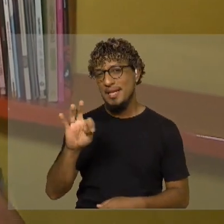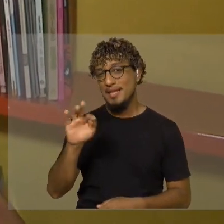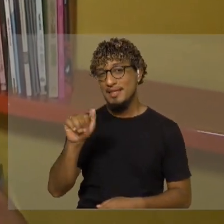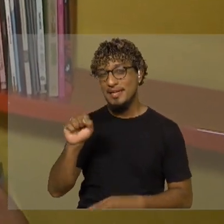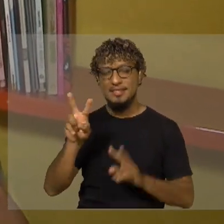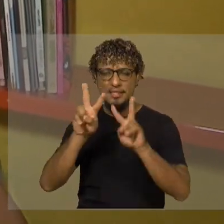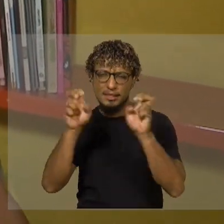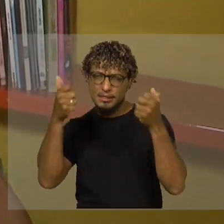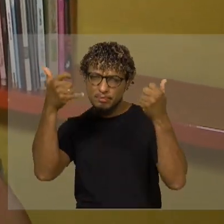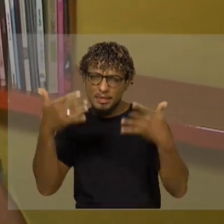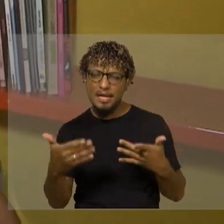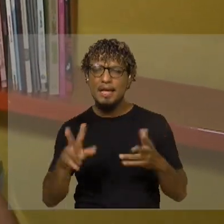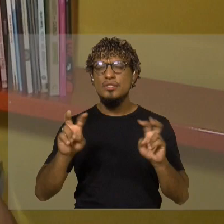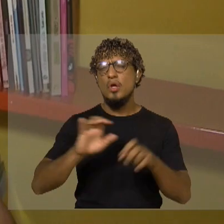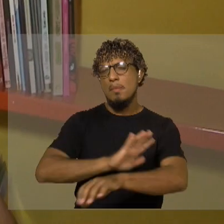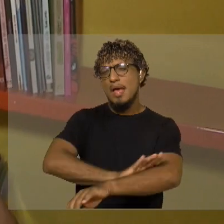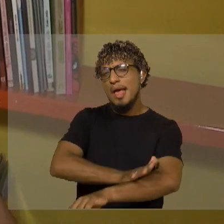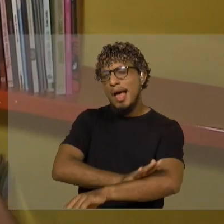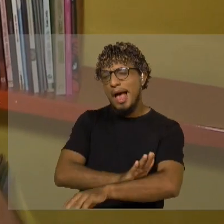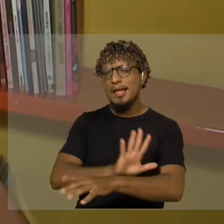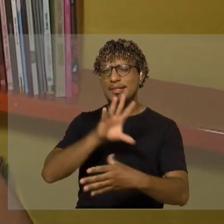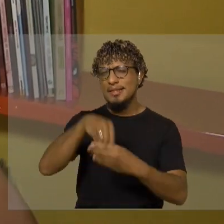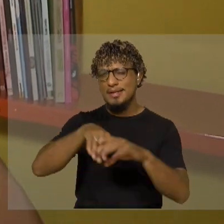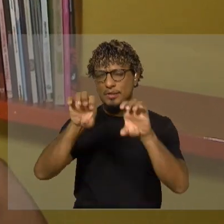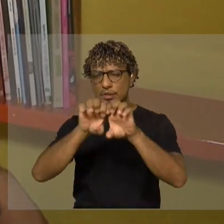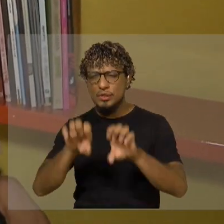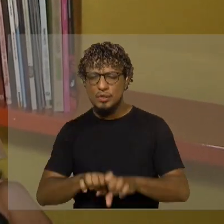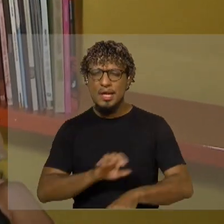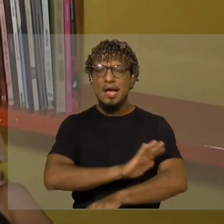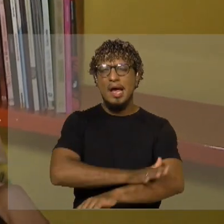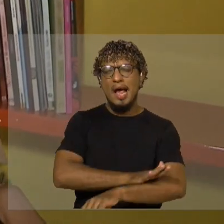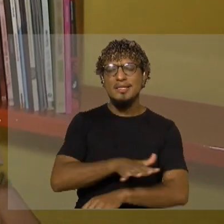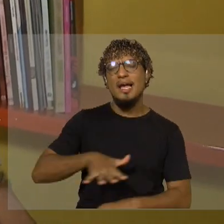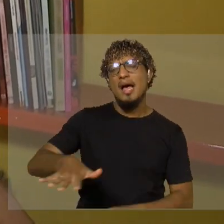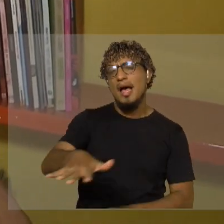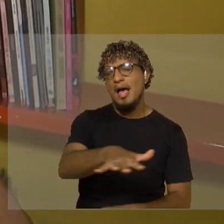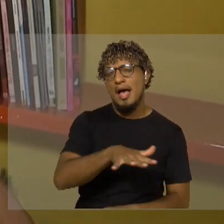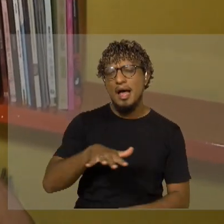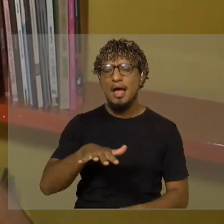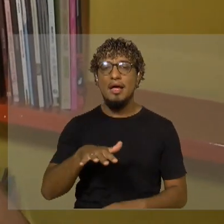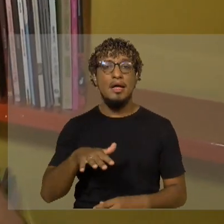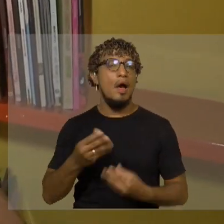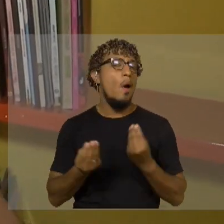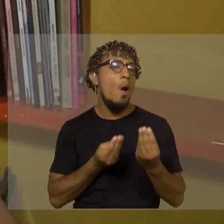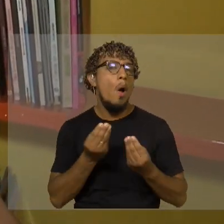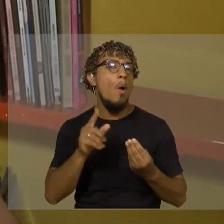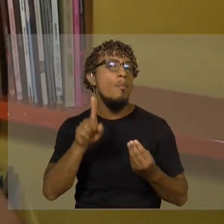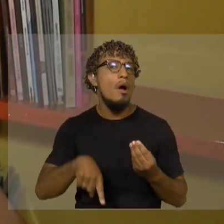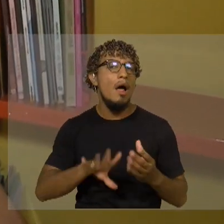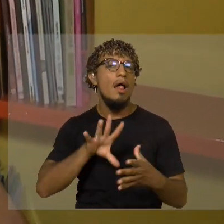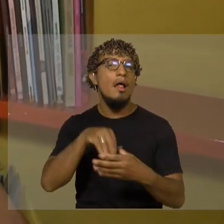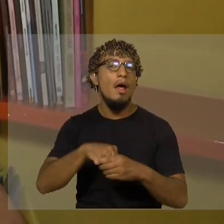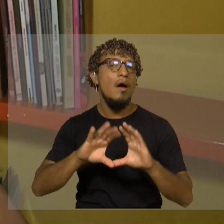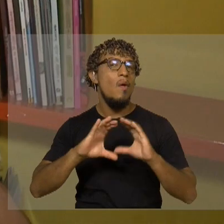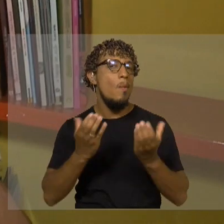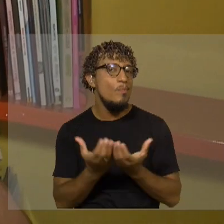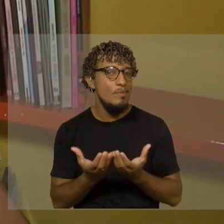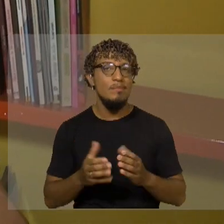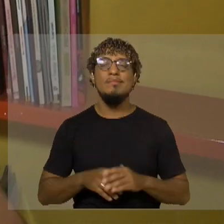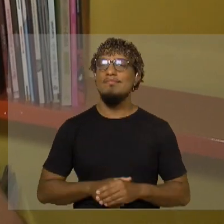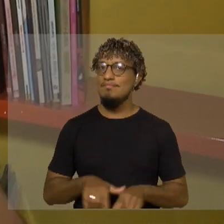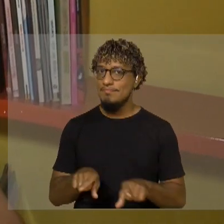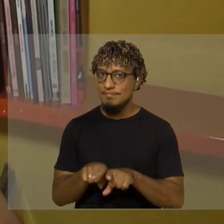sobre o racismo estrutural, o racismo ambiental, para falar sobre essas questões nas comunidades. Tivemos